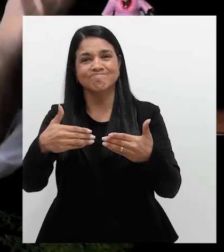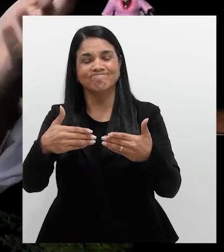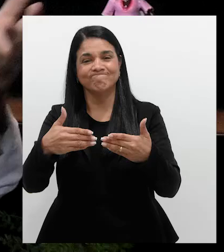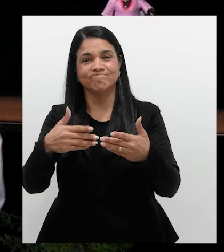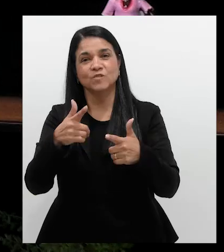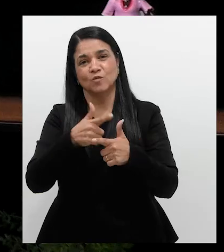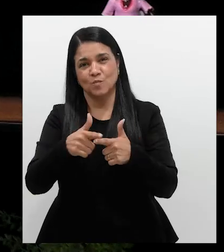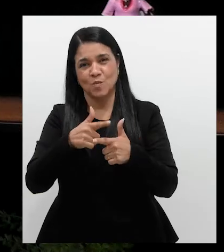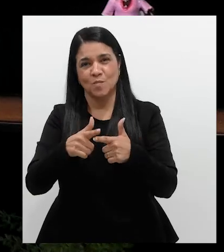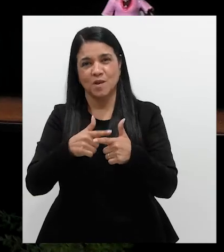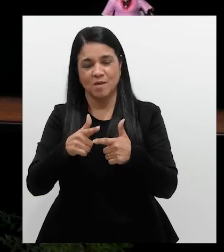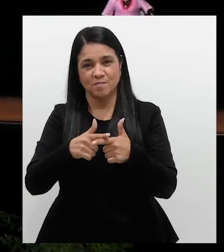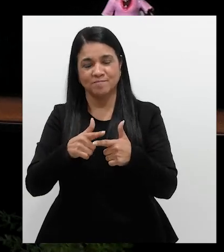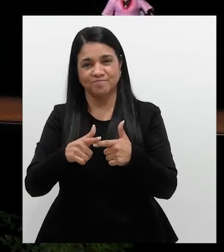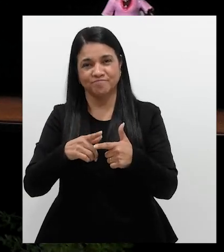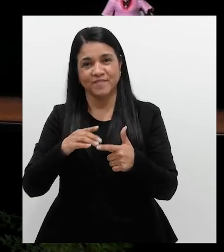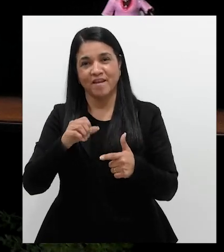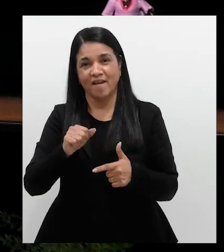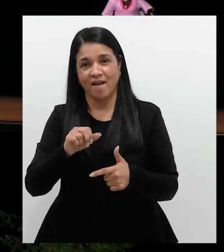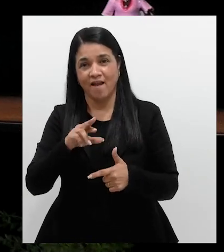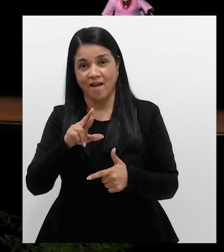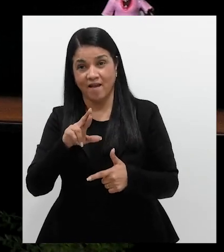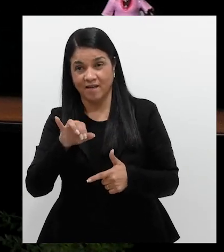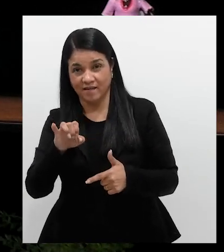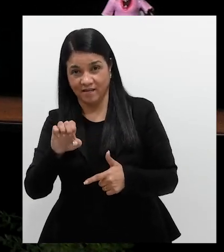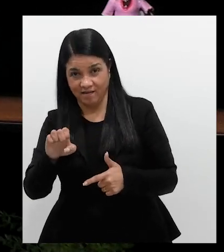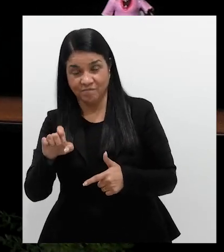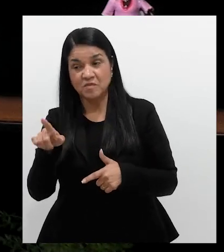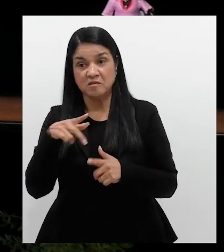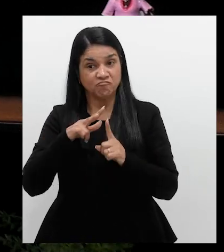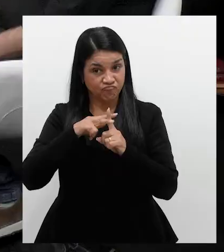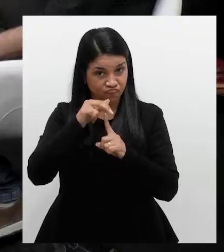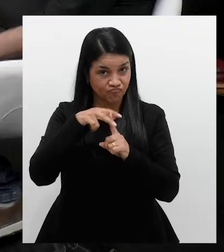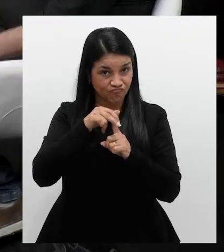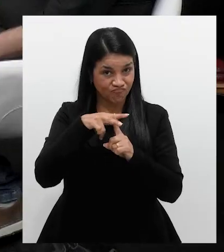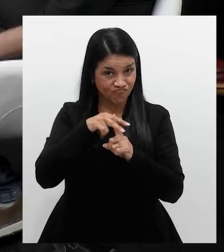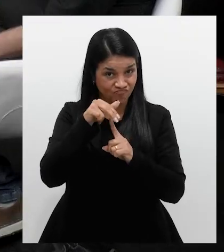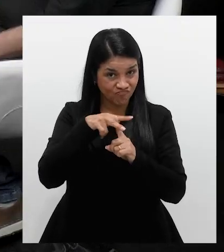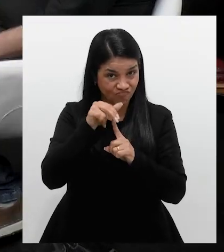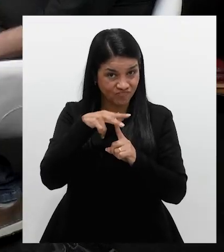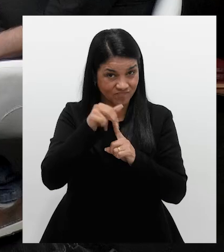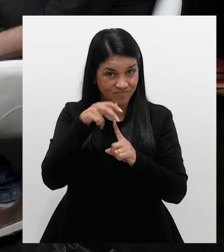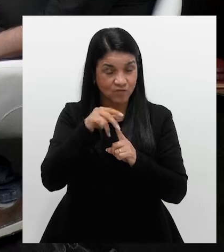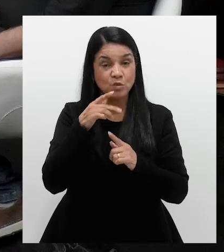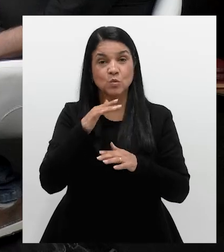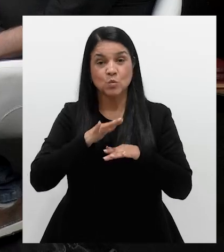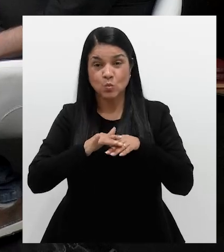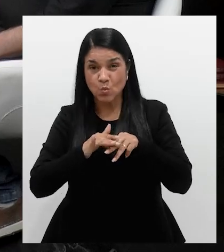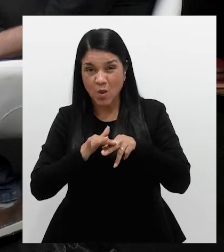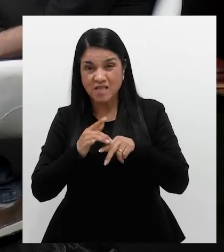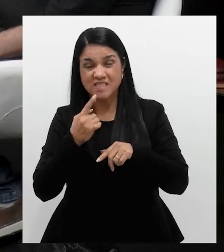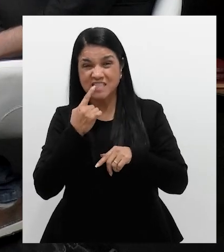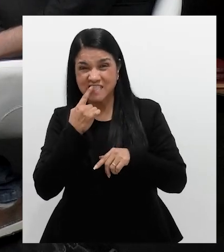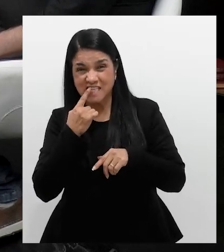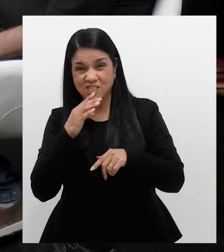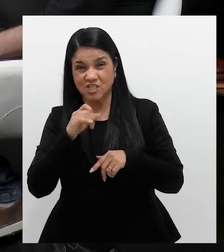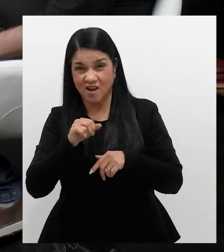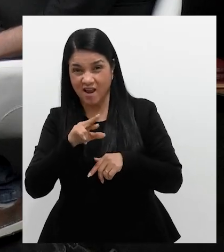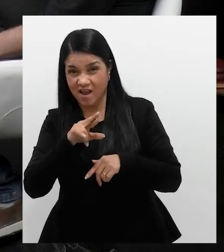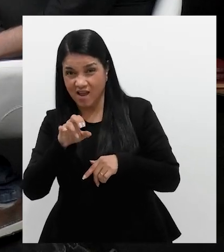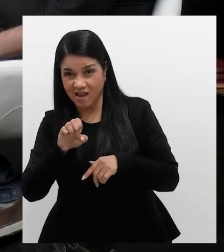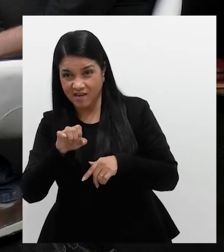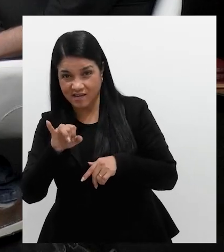acelerar um pouquinho essa situação de ter uma lesão dentária, né? Os refrigerantes, bem falado, eles causam não só doenças dentárias